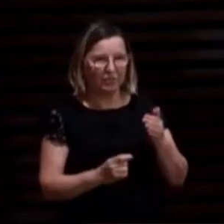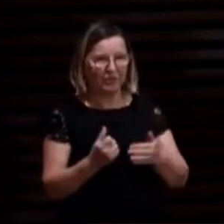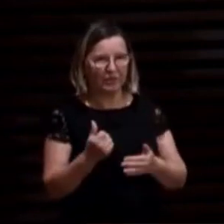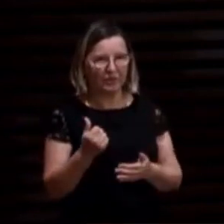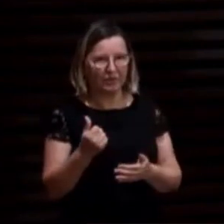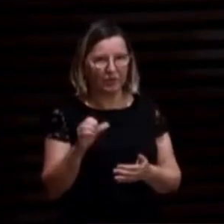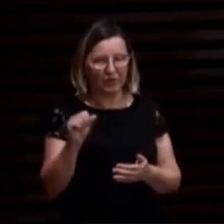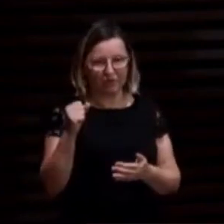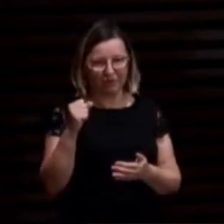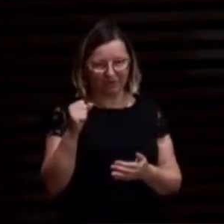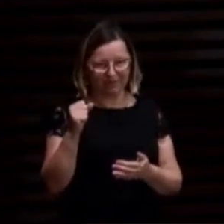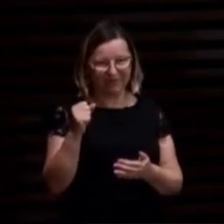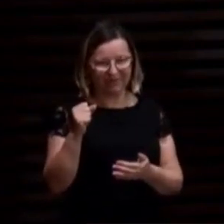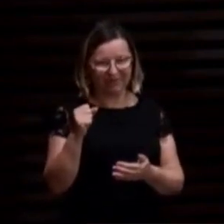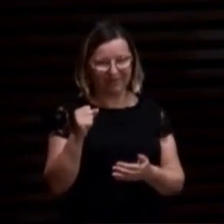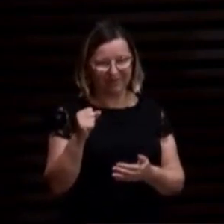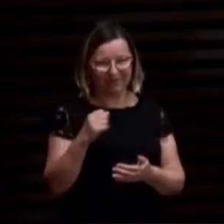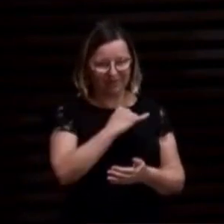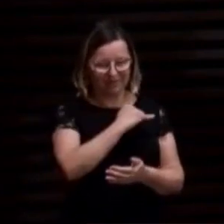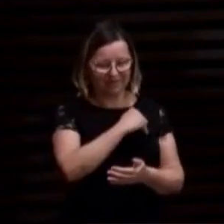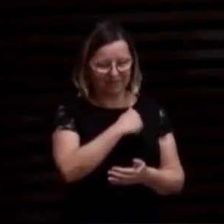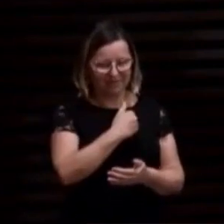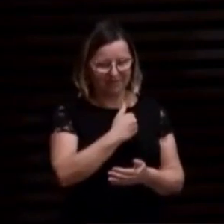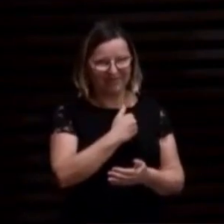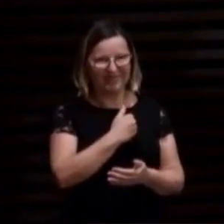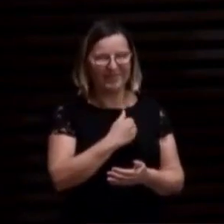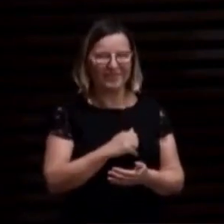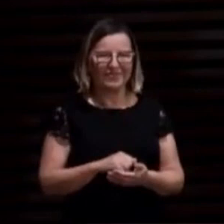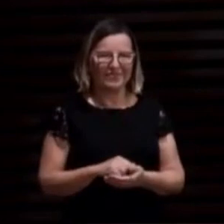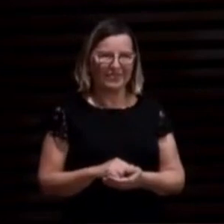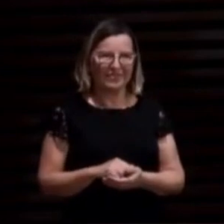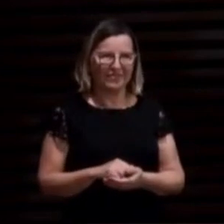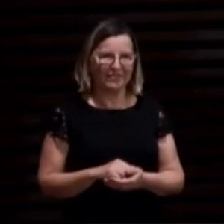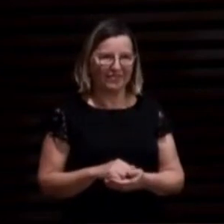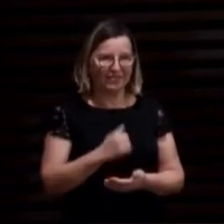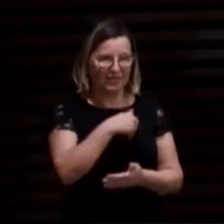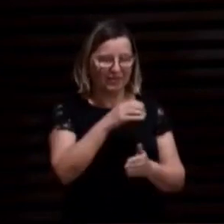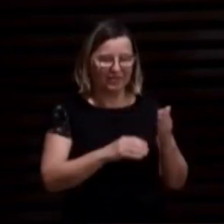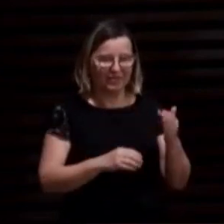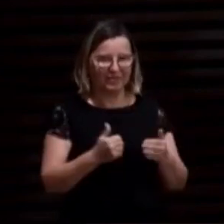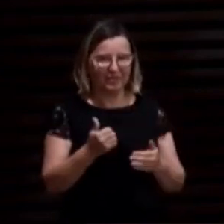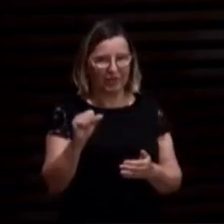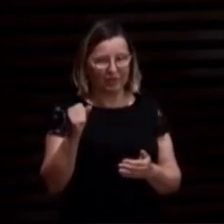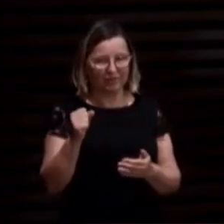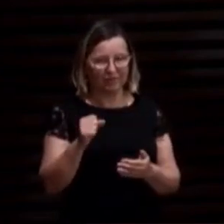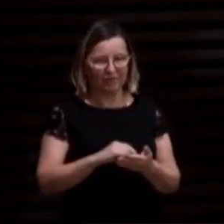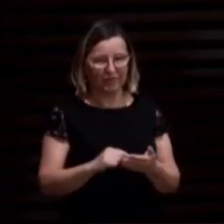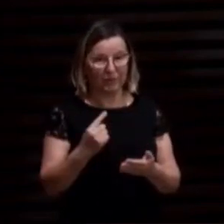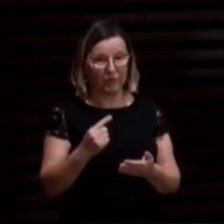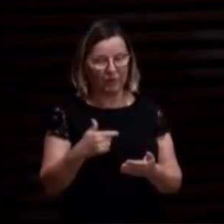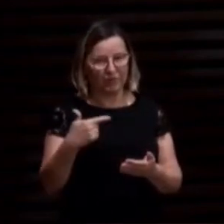18 do Evangelho de João. João 18, 1 e 2 é